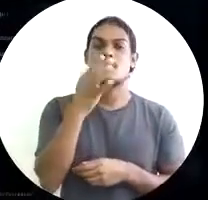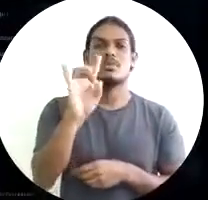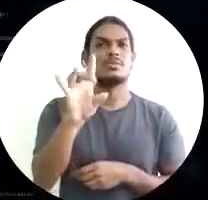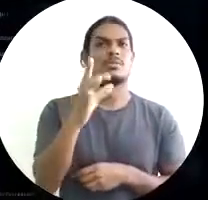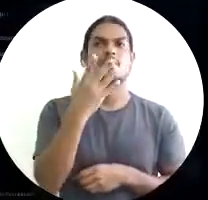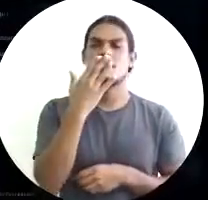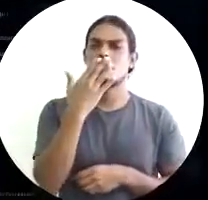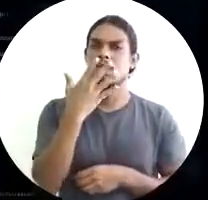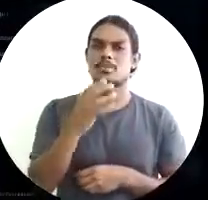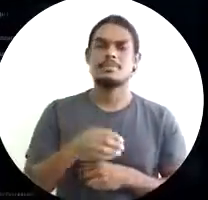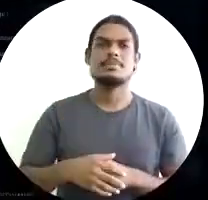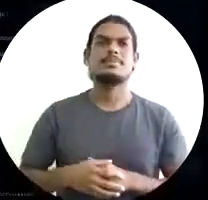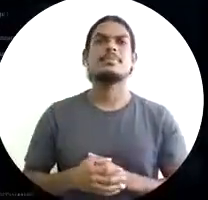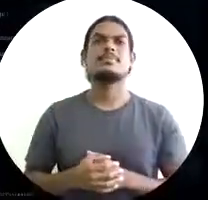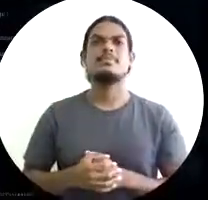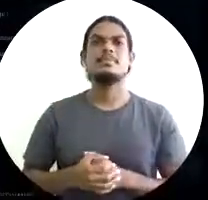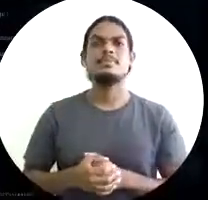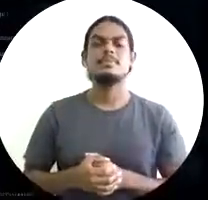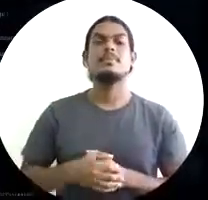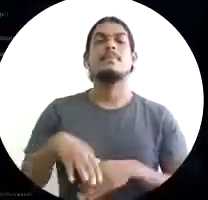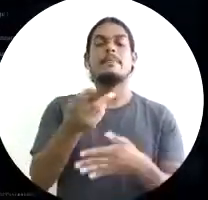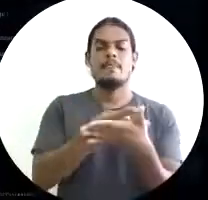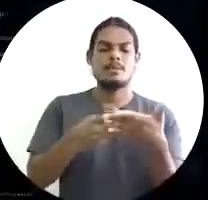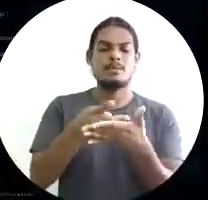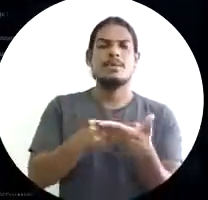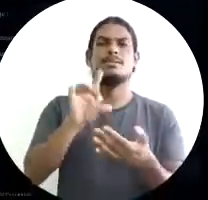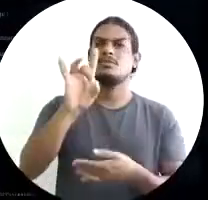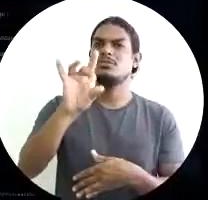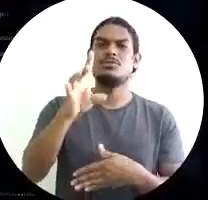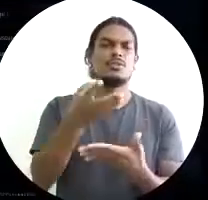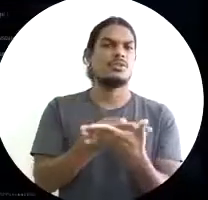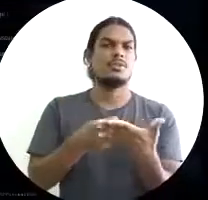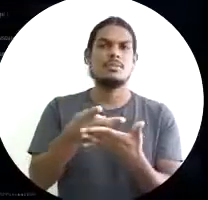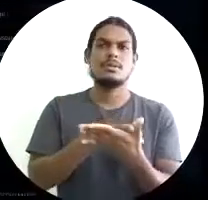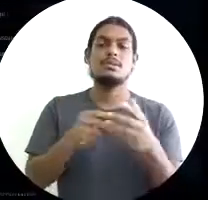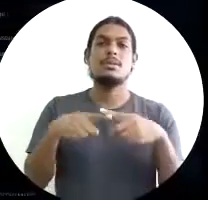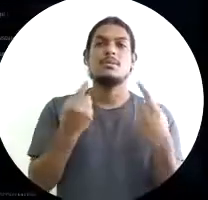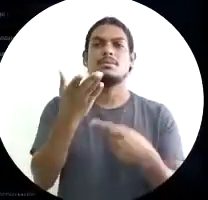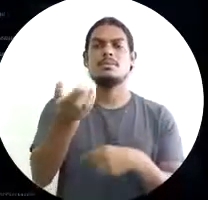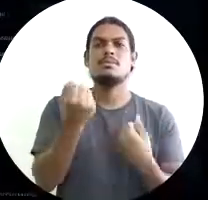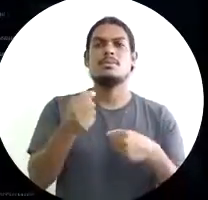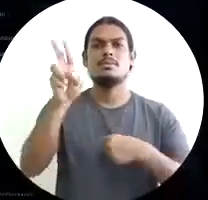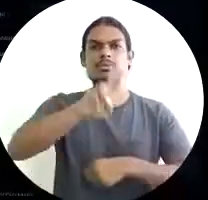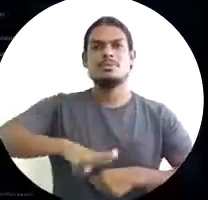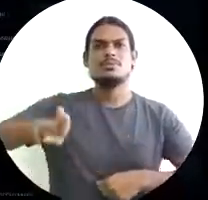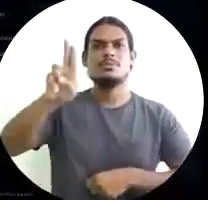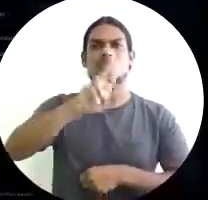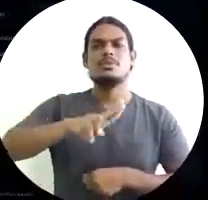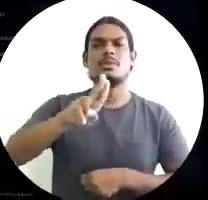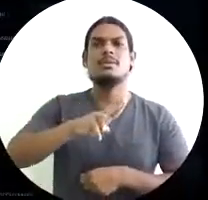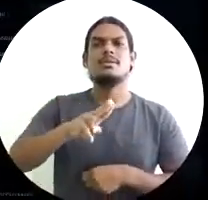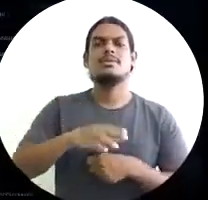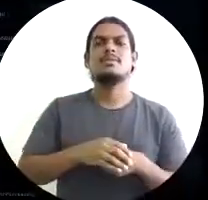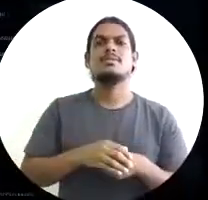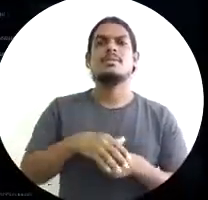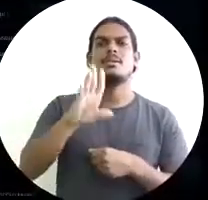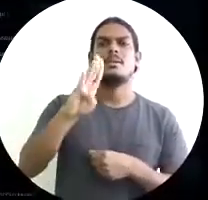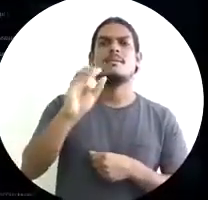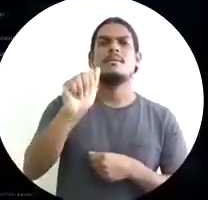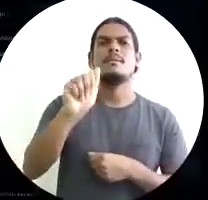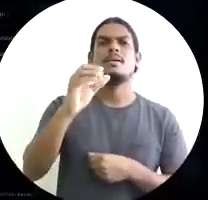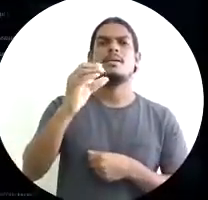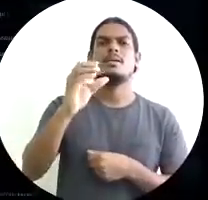cor. Background image, só para imagem. Mas você pode usar background, e aí você